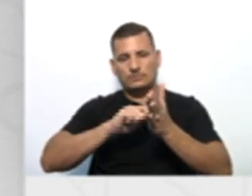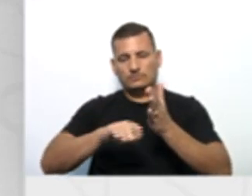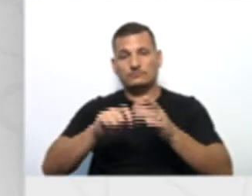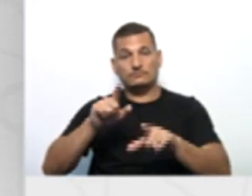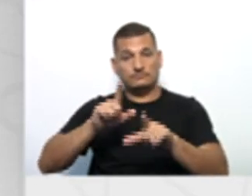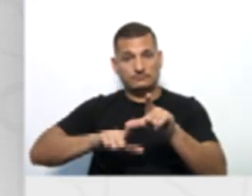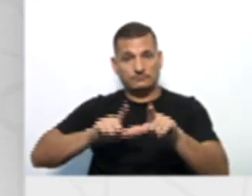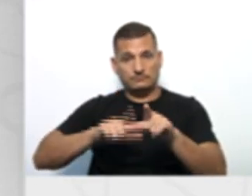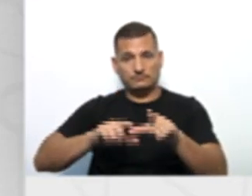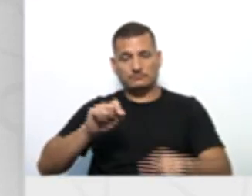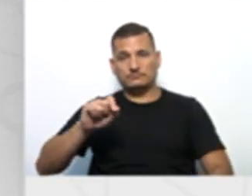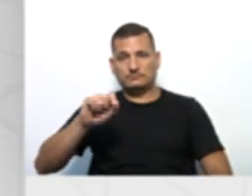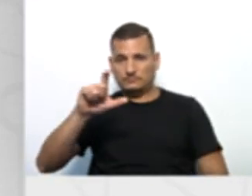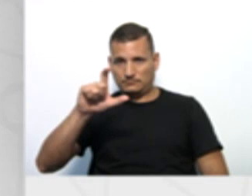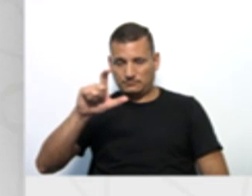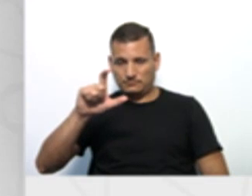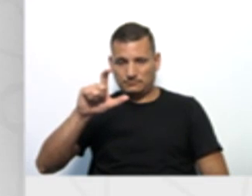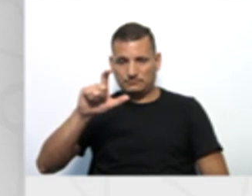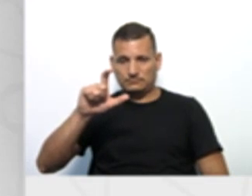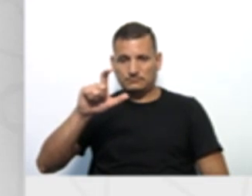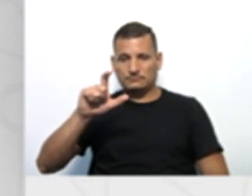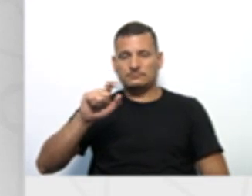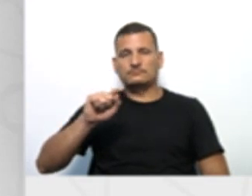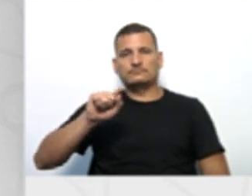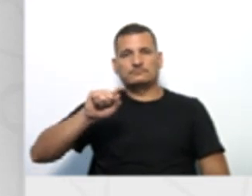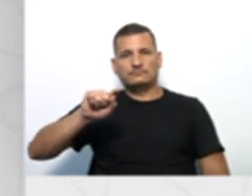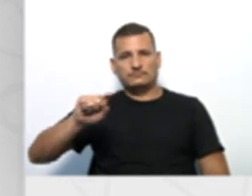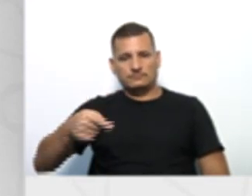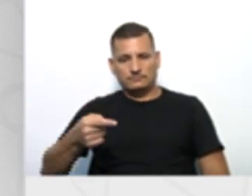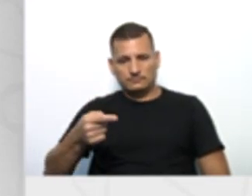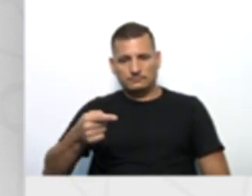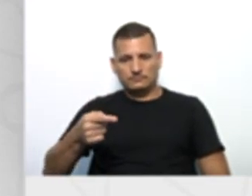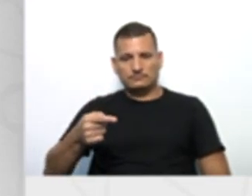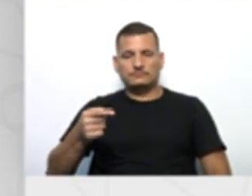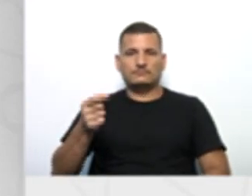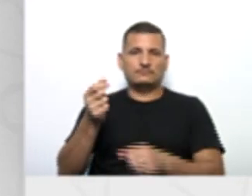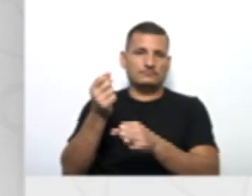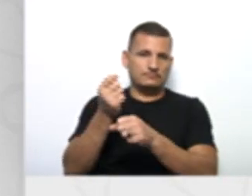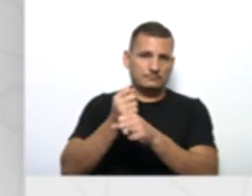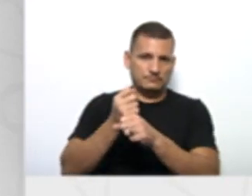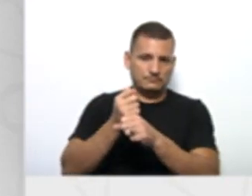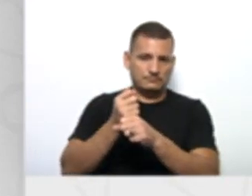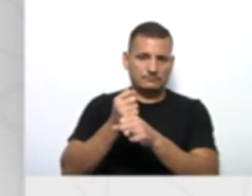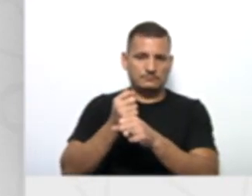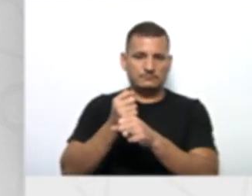maiúscula, sobrenome, coloco a vírgula, o ano,